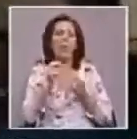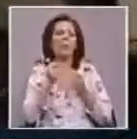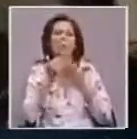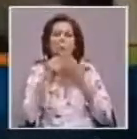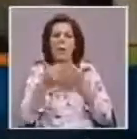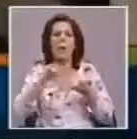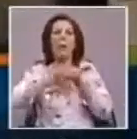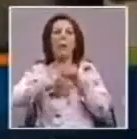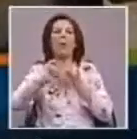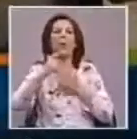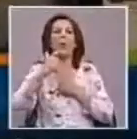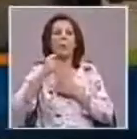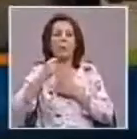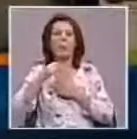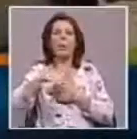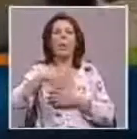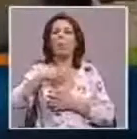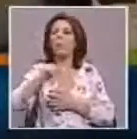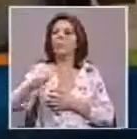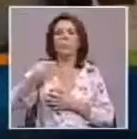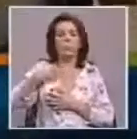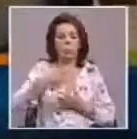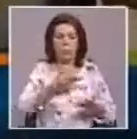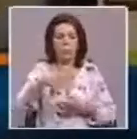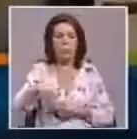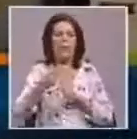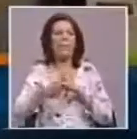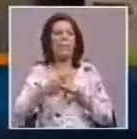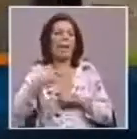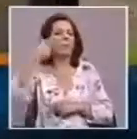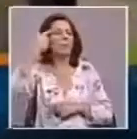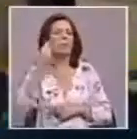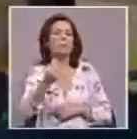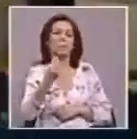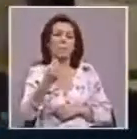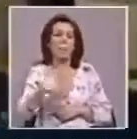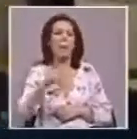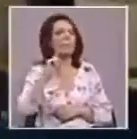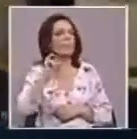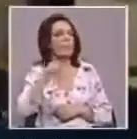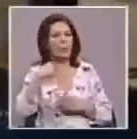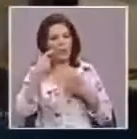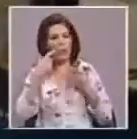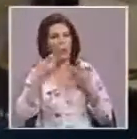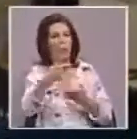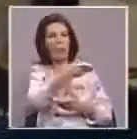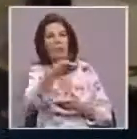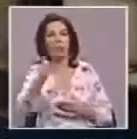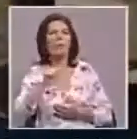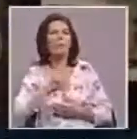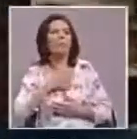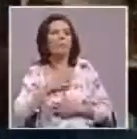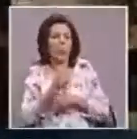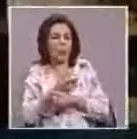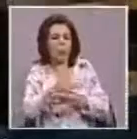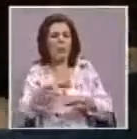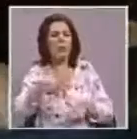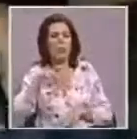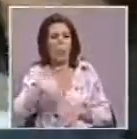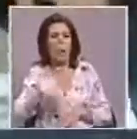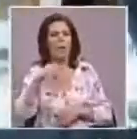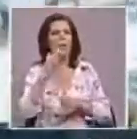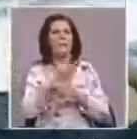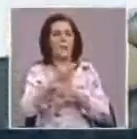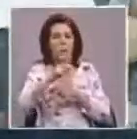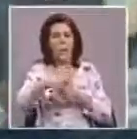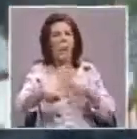ao Clube Produtores a nos terem convidado para este evento, que é muito importante a dar a conhecer os nossos produtos nacionais nestes eventos e também